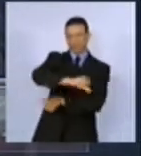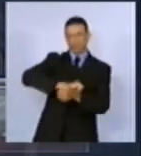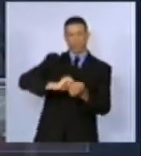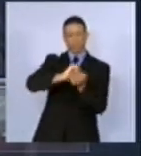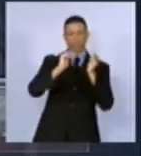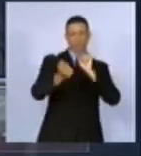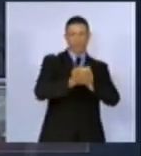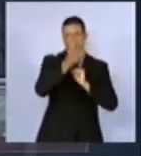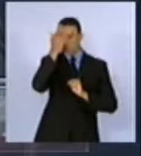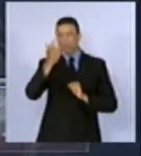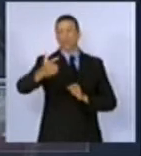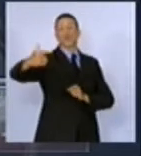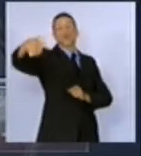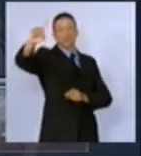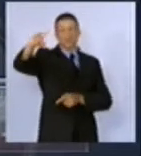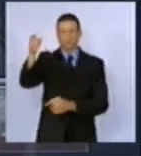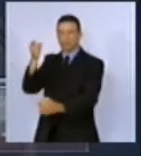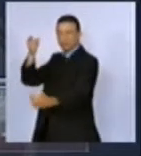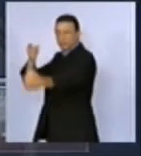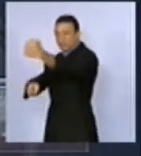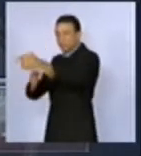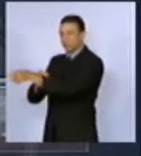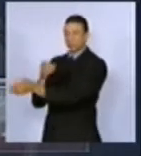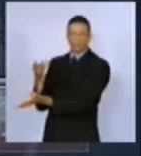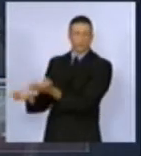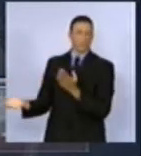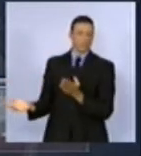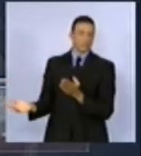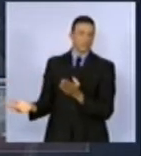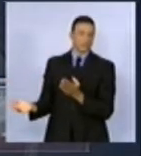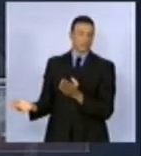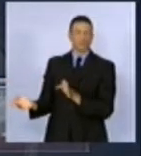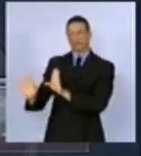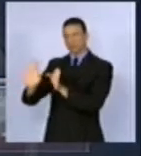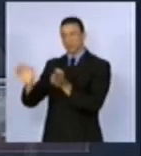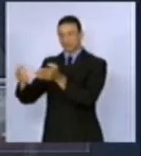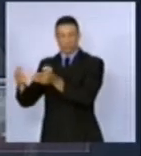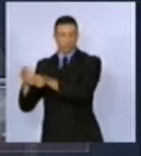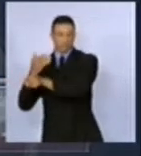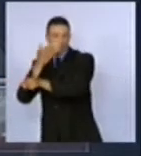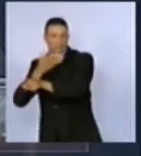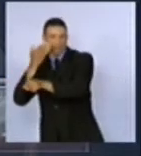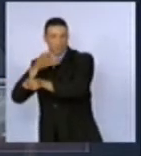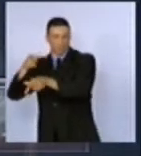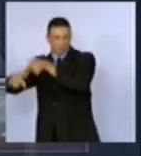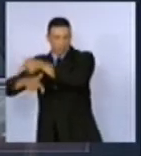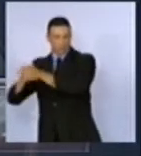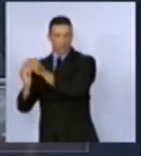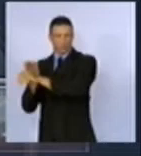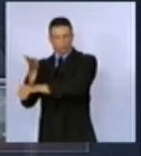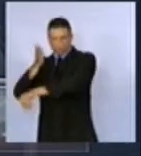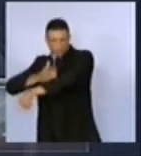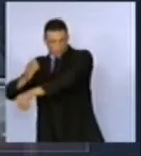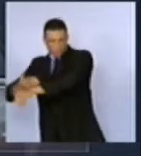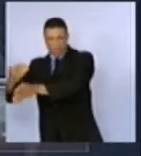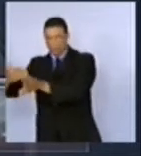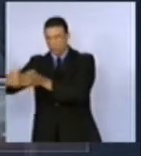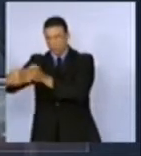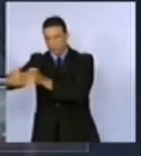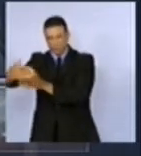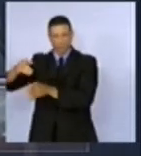trabalho com outros na sociedade então esse problemas eles no setor sucroalcooleiro que a quem tem vivenciado uma mecanização